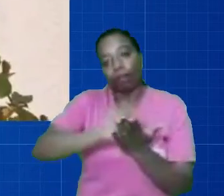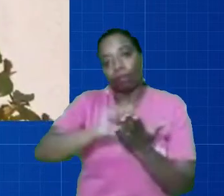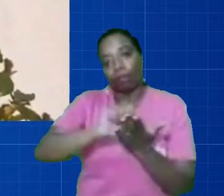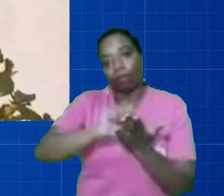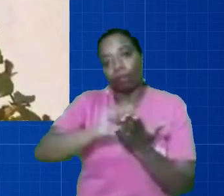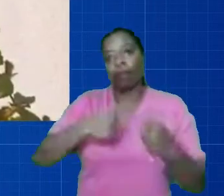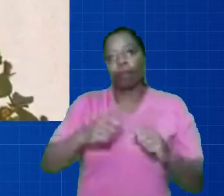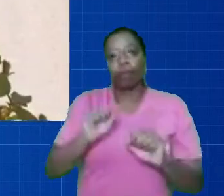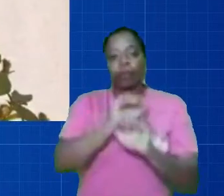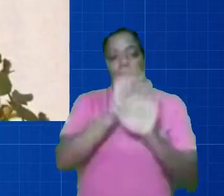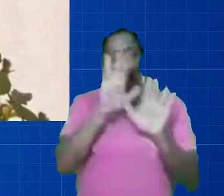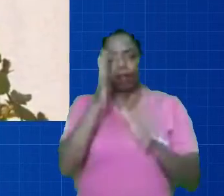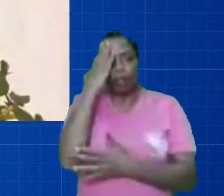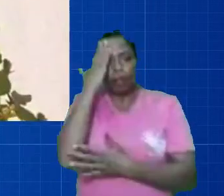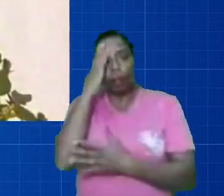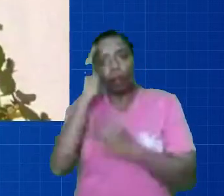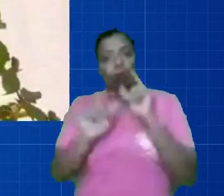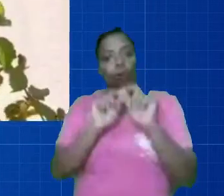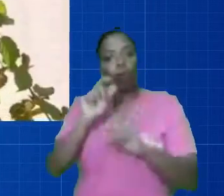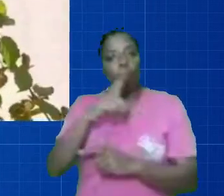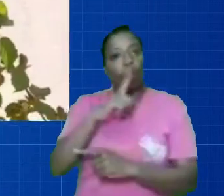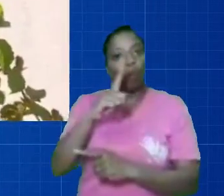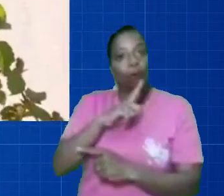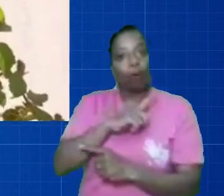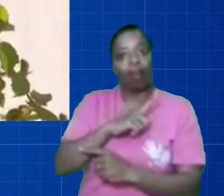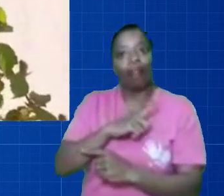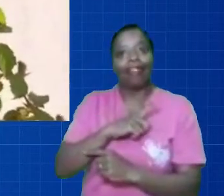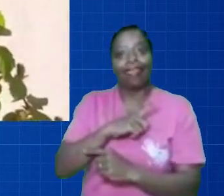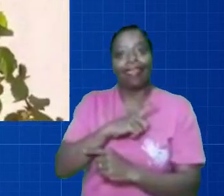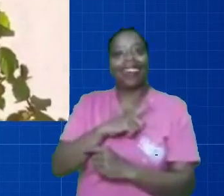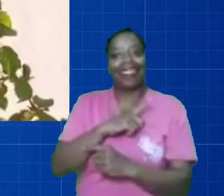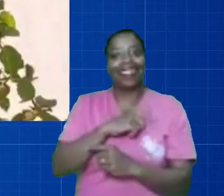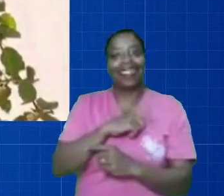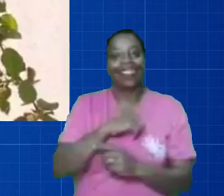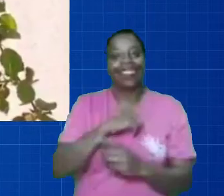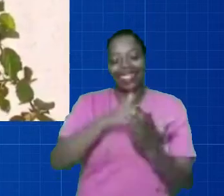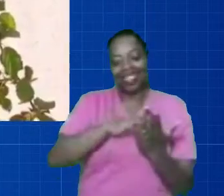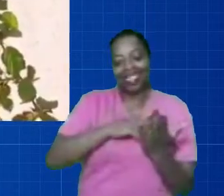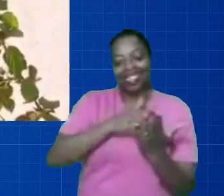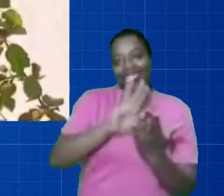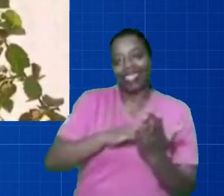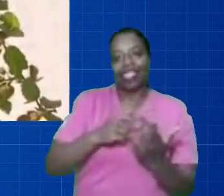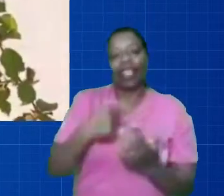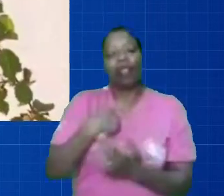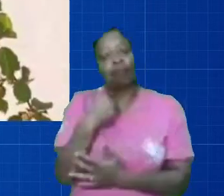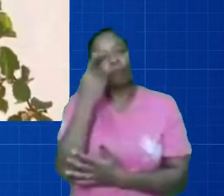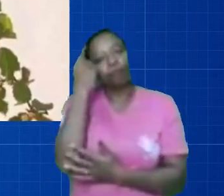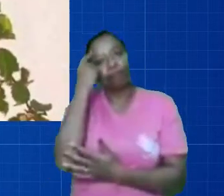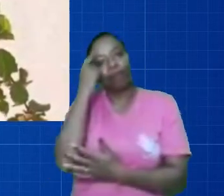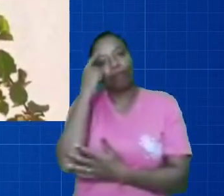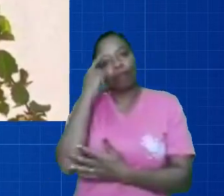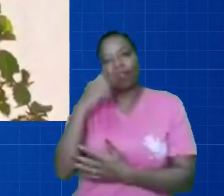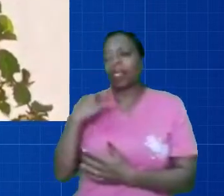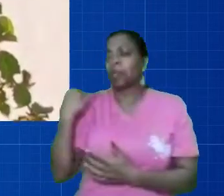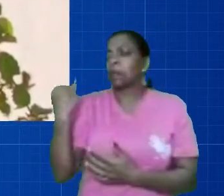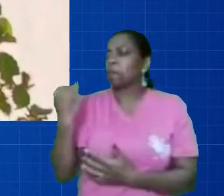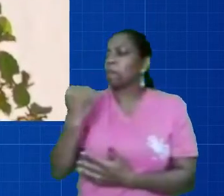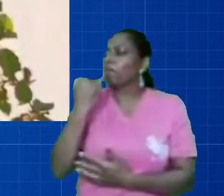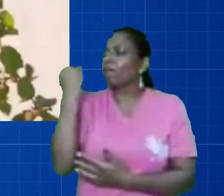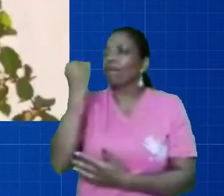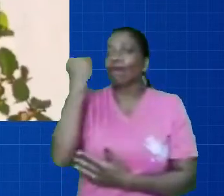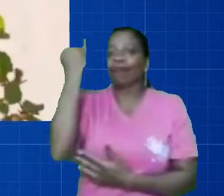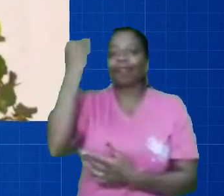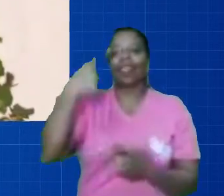pintar. Então assim, eu achei tão rico aquele momento e isso me foi me marcando na minha trajetória.